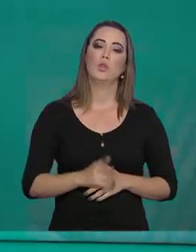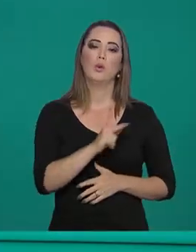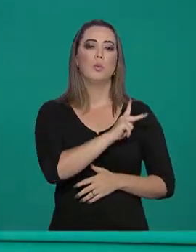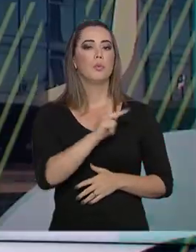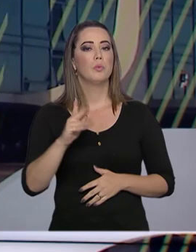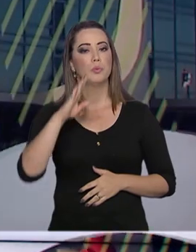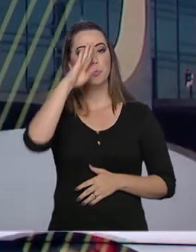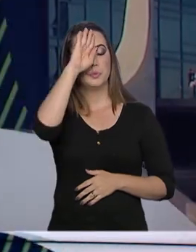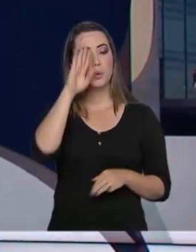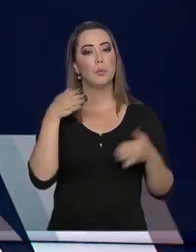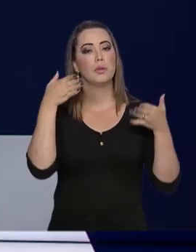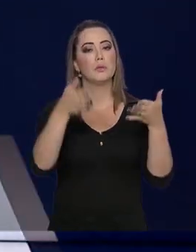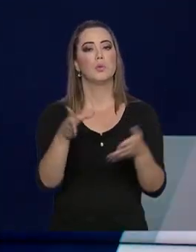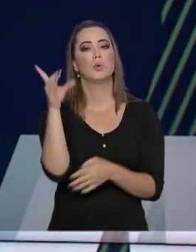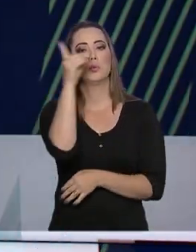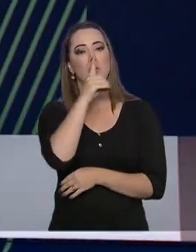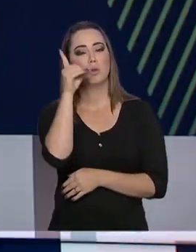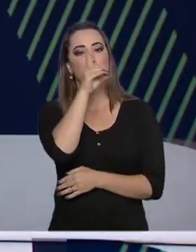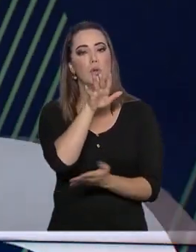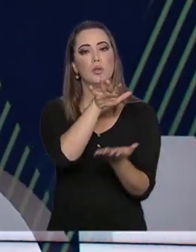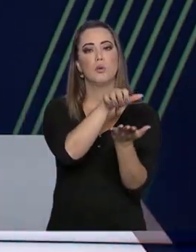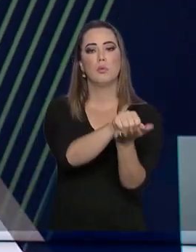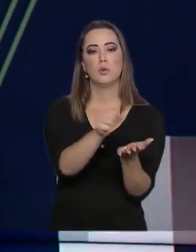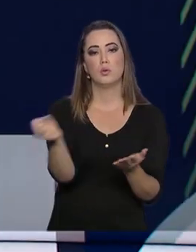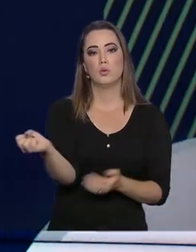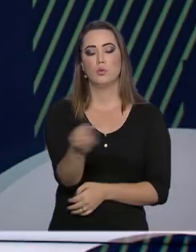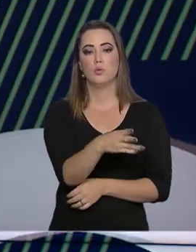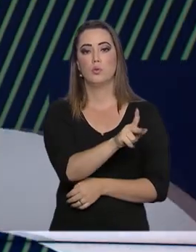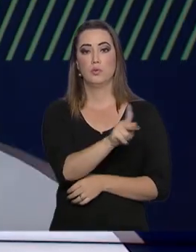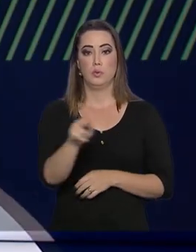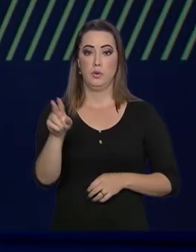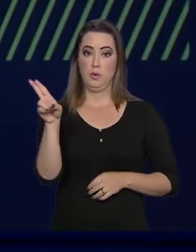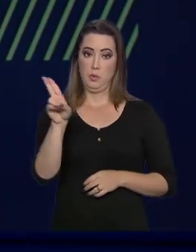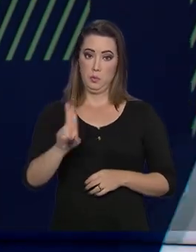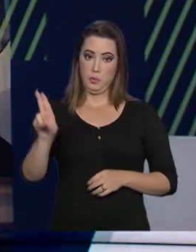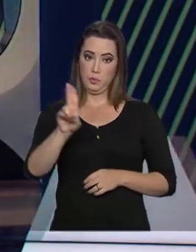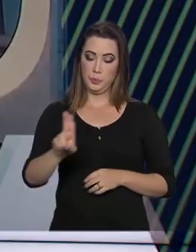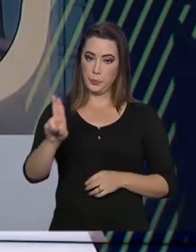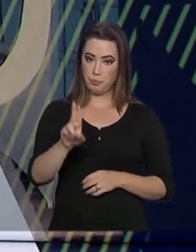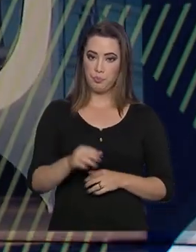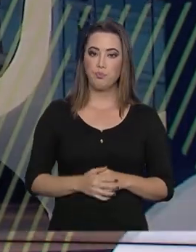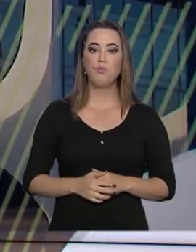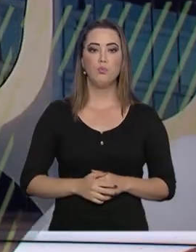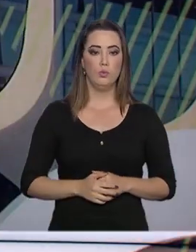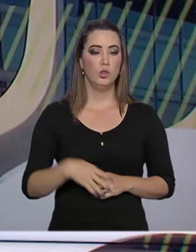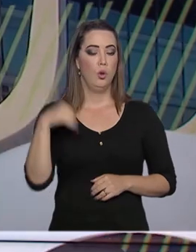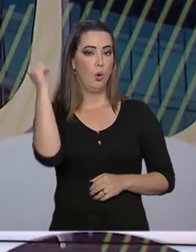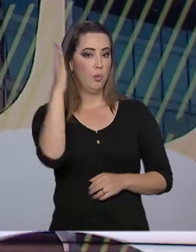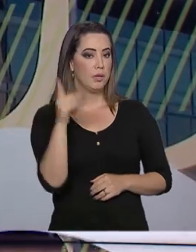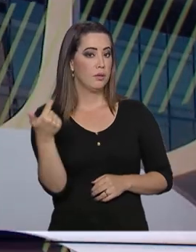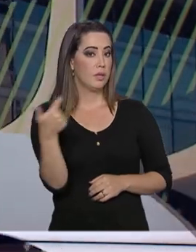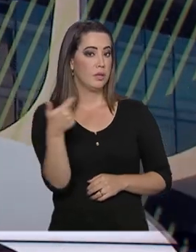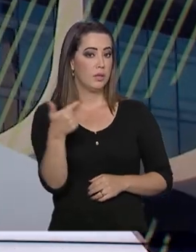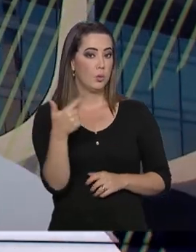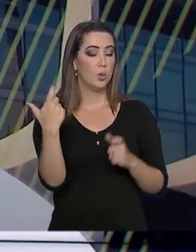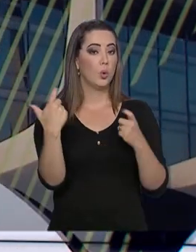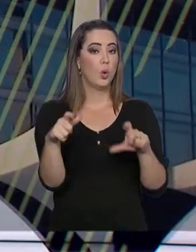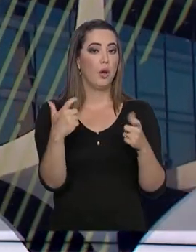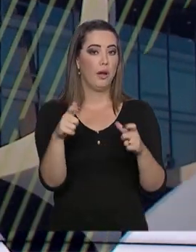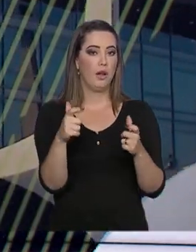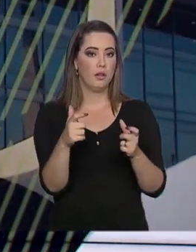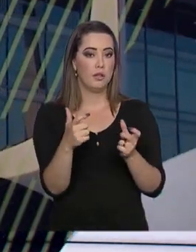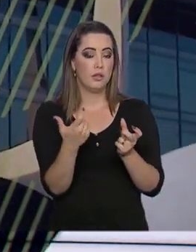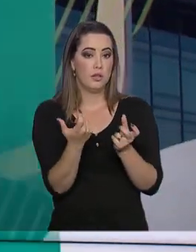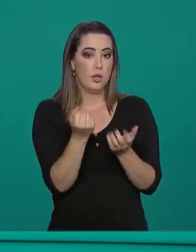Jair Bolsonaro participou neste domingo da posse do novo presidente do Uruguai, La Calipol. O Brasil é o segundo destino das